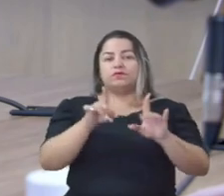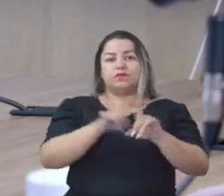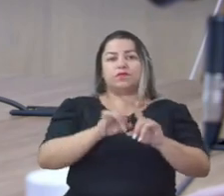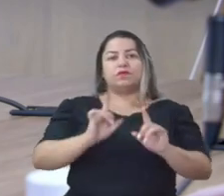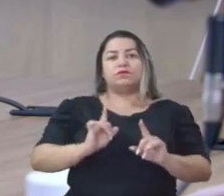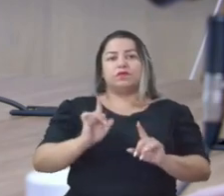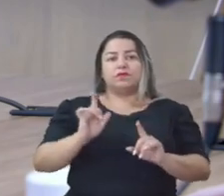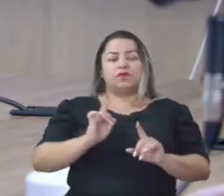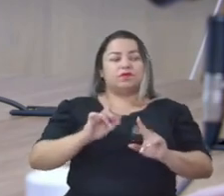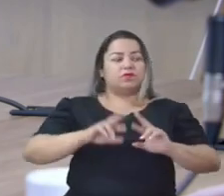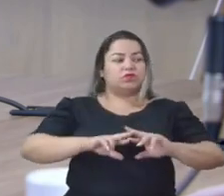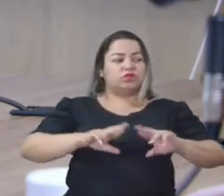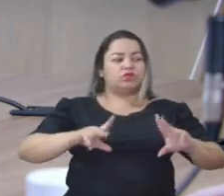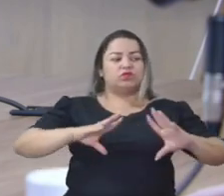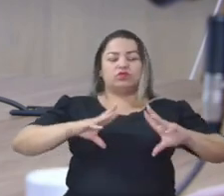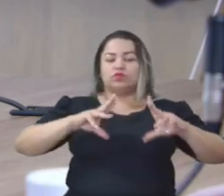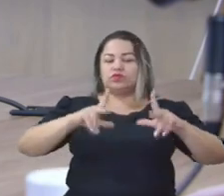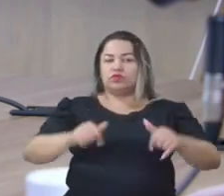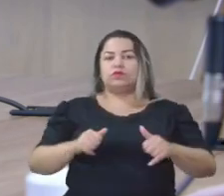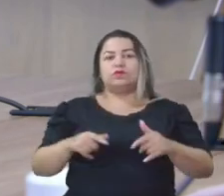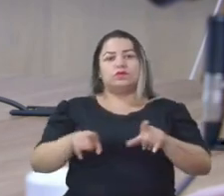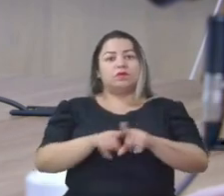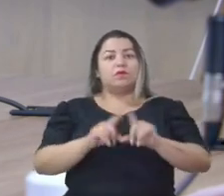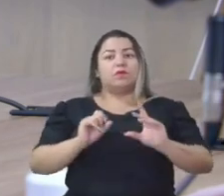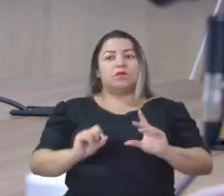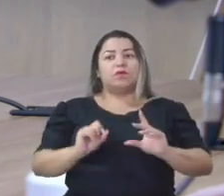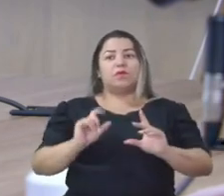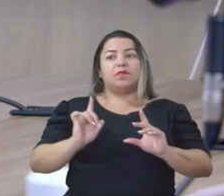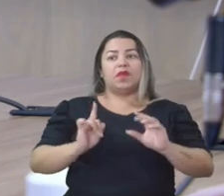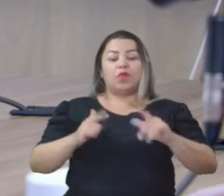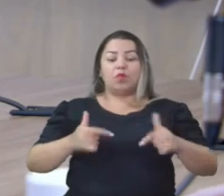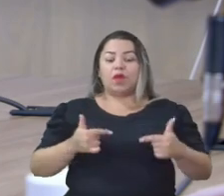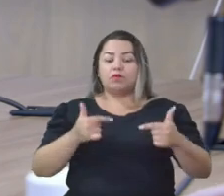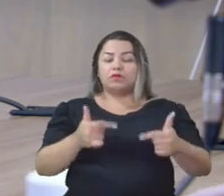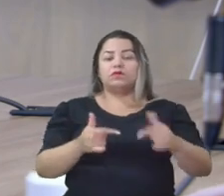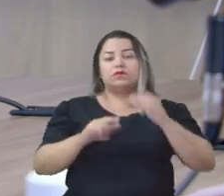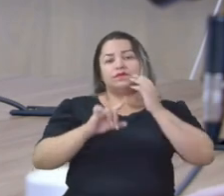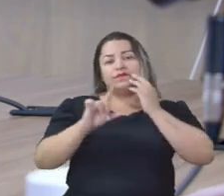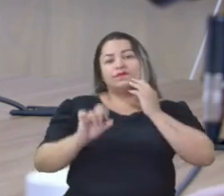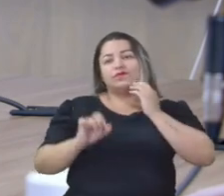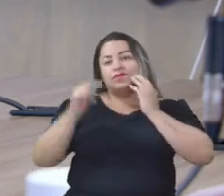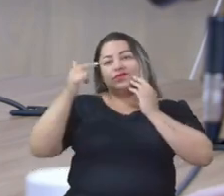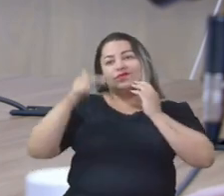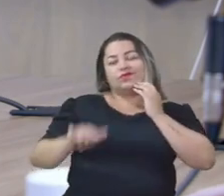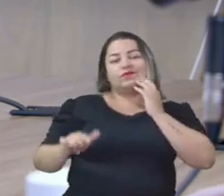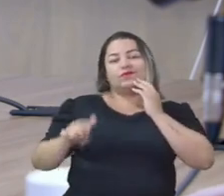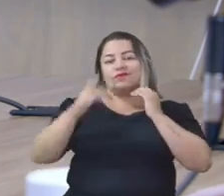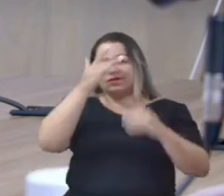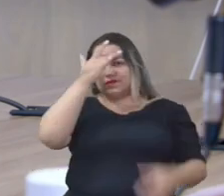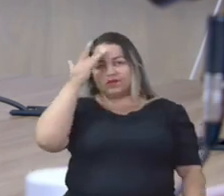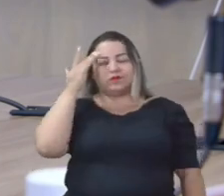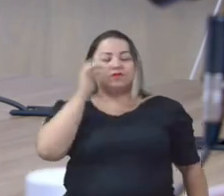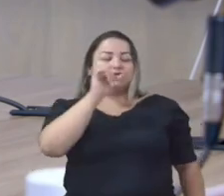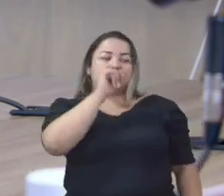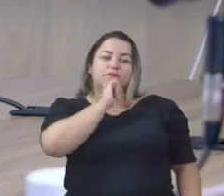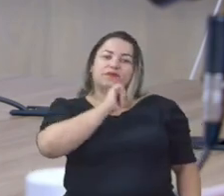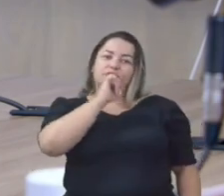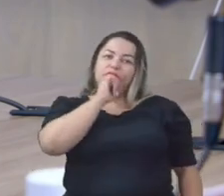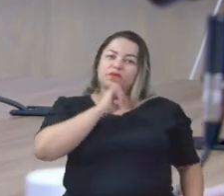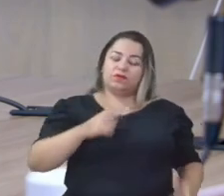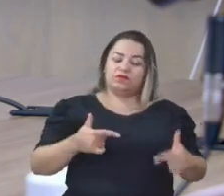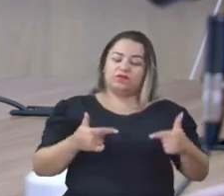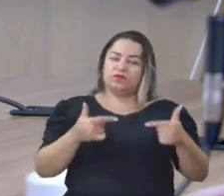dizer e desmistificar todos os conceitos voltados ao marco temporal, que é uma luta de quem? Dos outros anciões, dos antigos, que antes